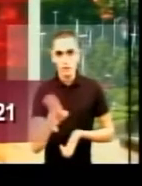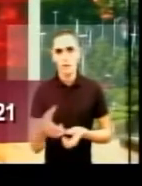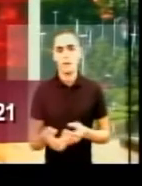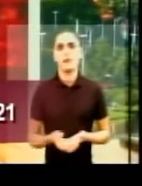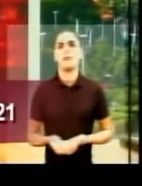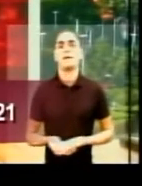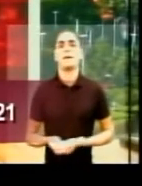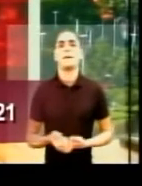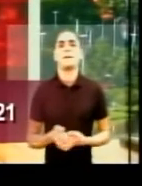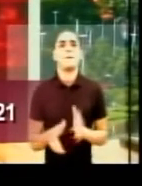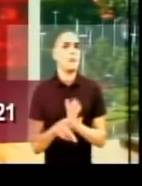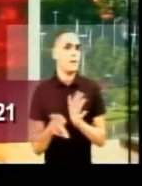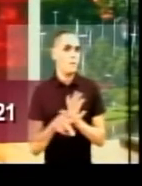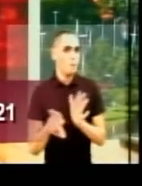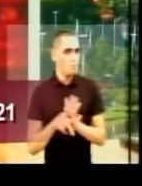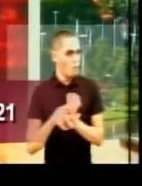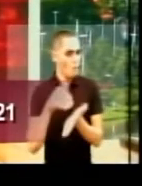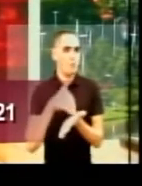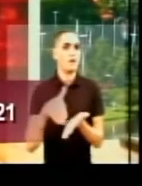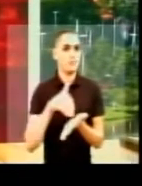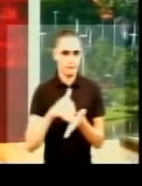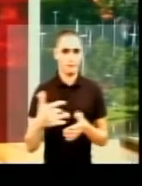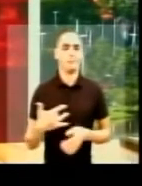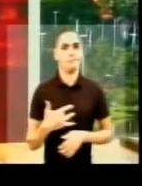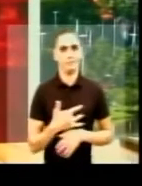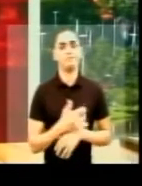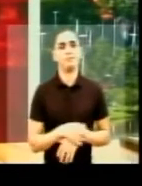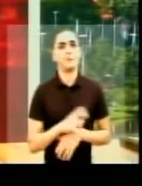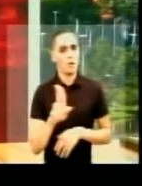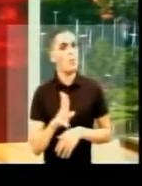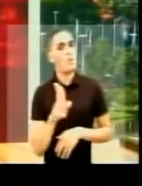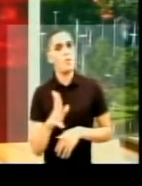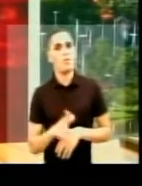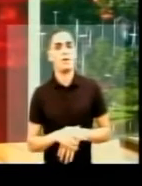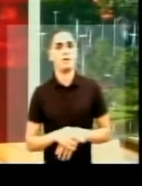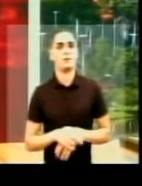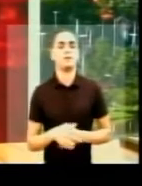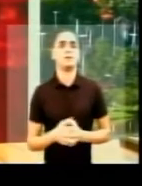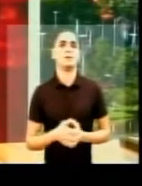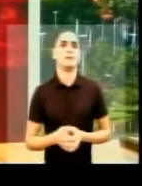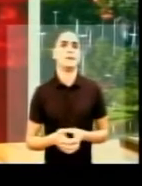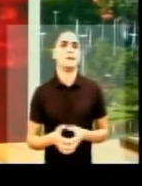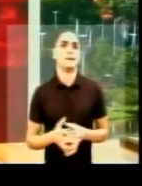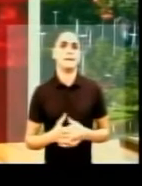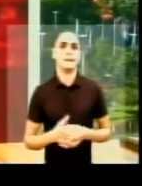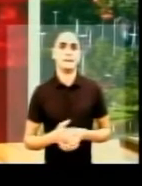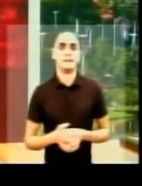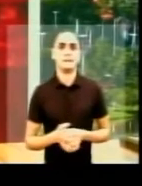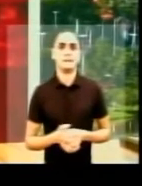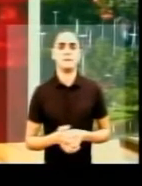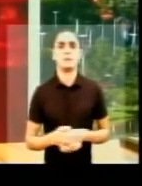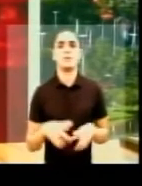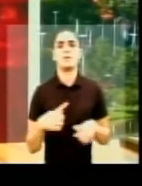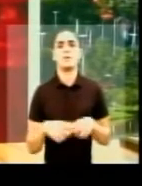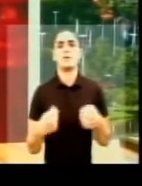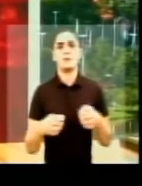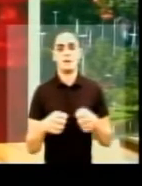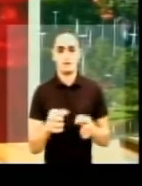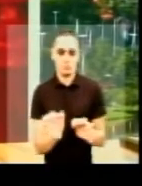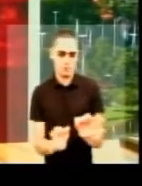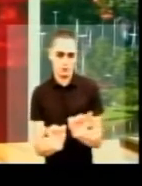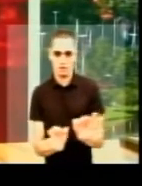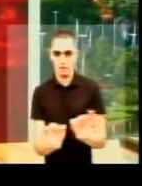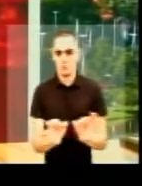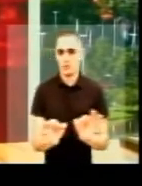utilizado, o RH próprio da Secretaria, por reorganização dos